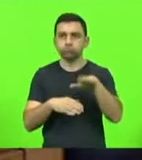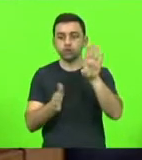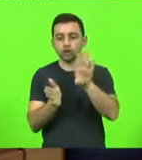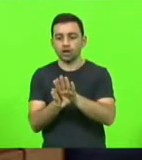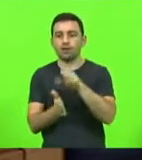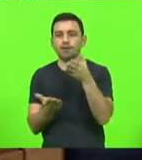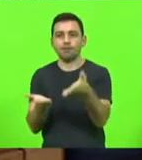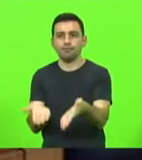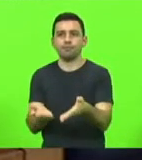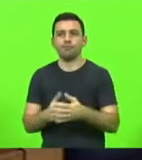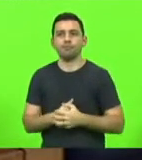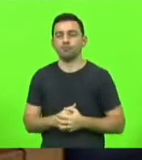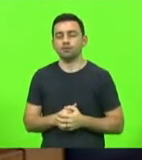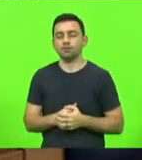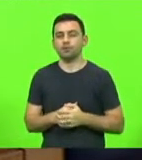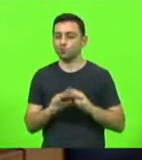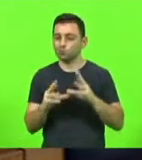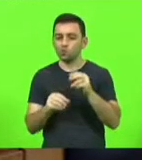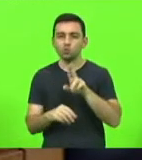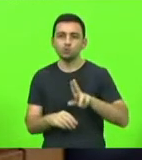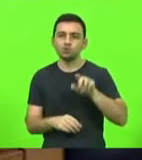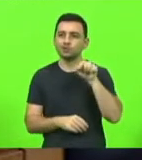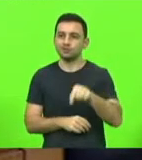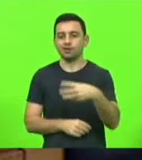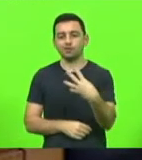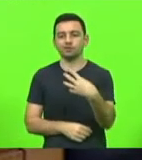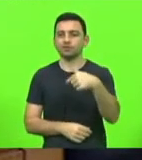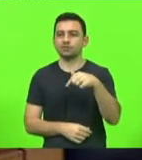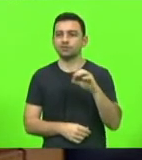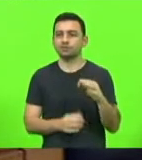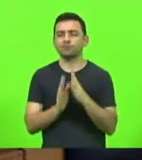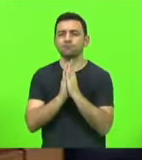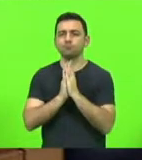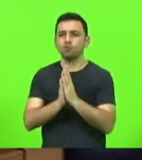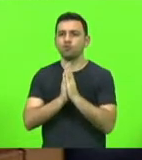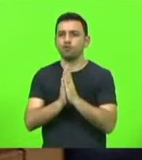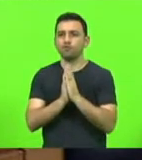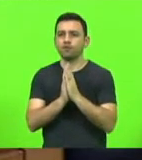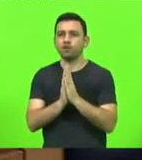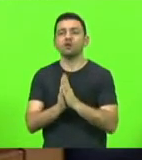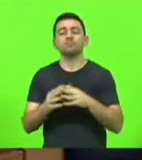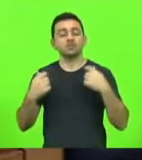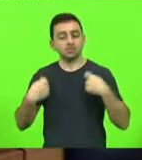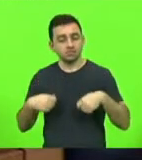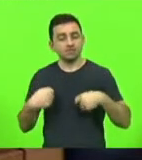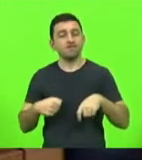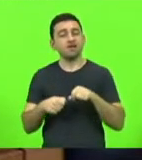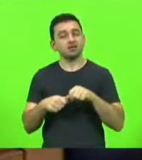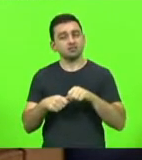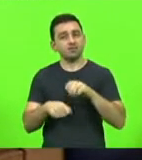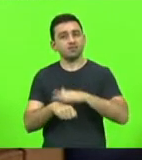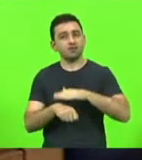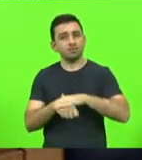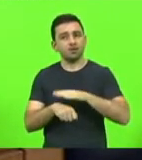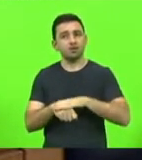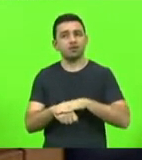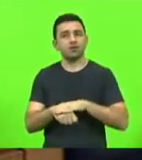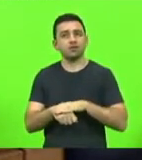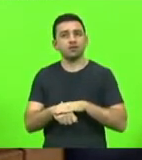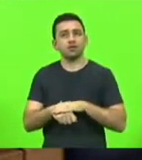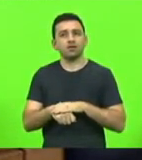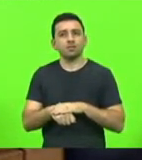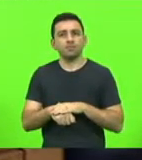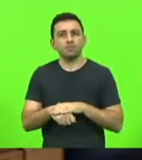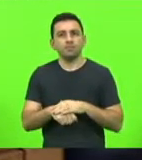ali pela 470. Então, nós estamos implorando para que se faça algo, mas não aquilo que